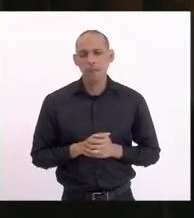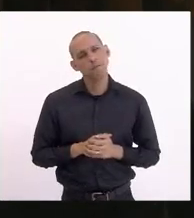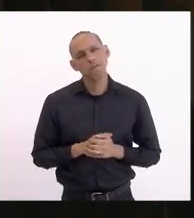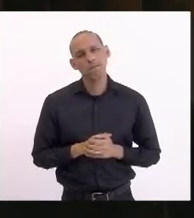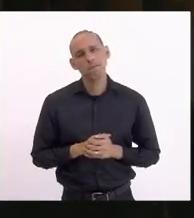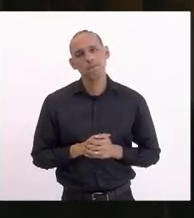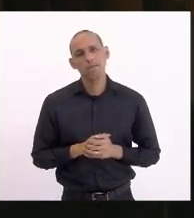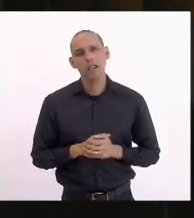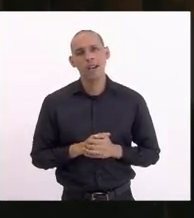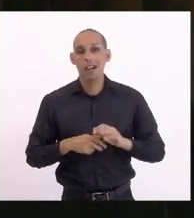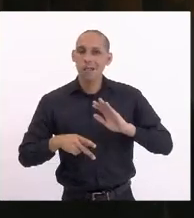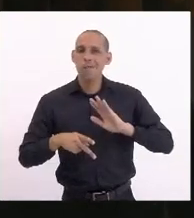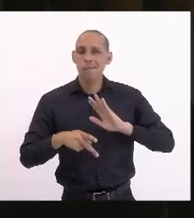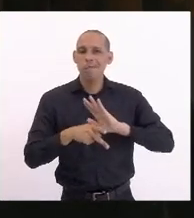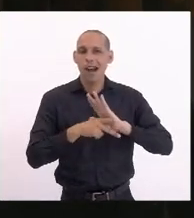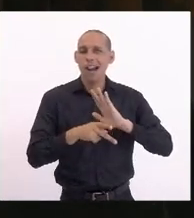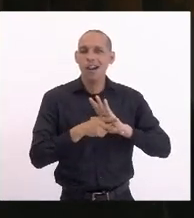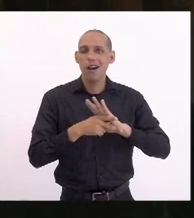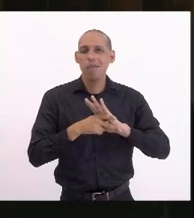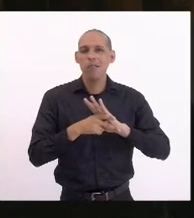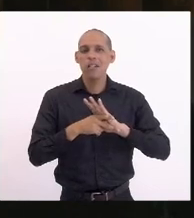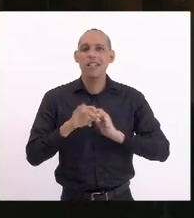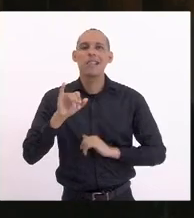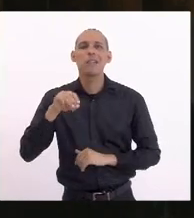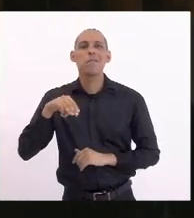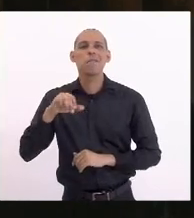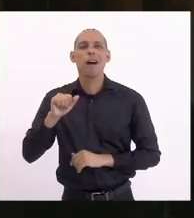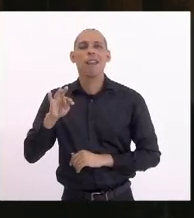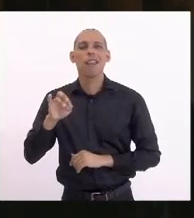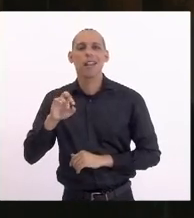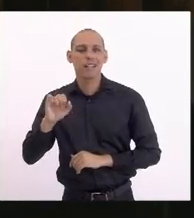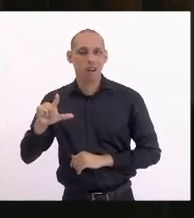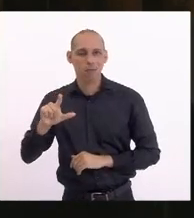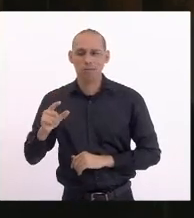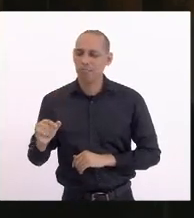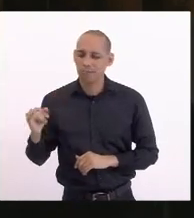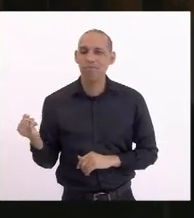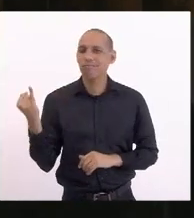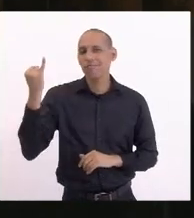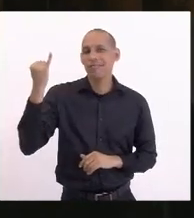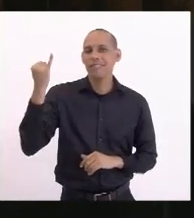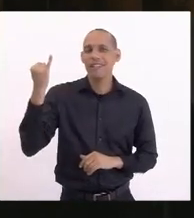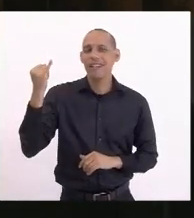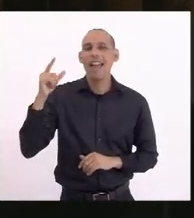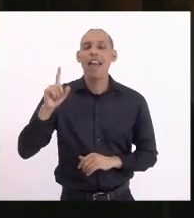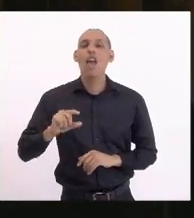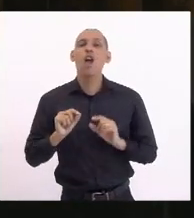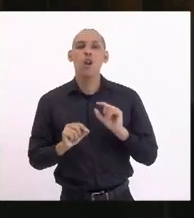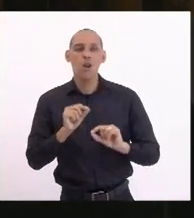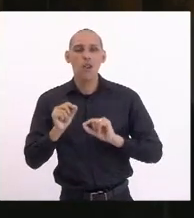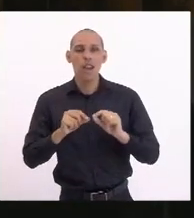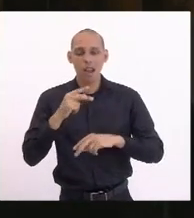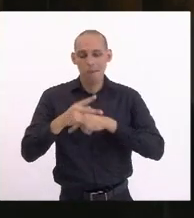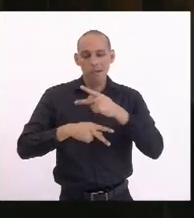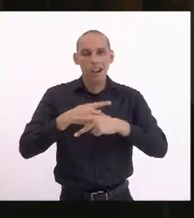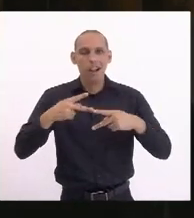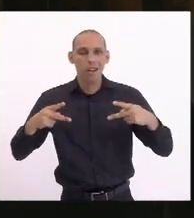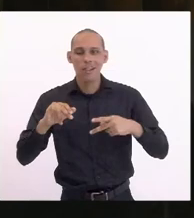transforma em patrimônio material e imaterial as solenidades dos presentes de